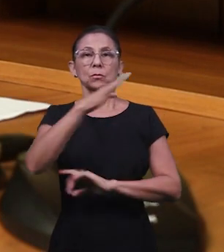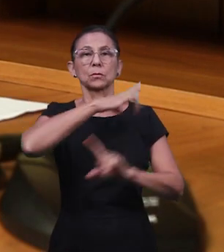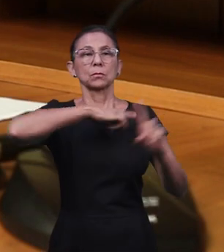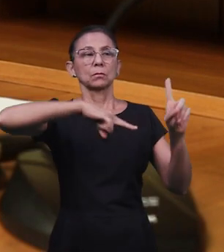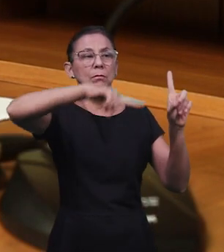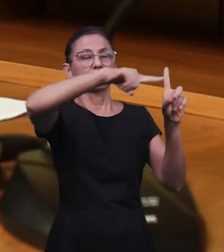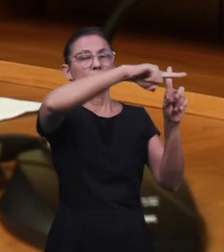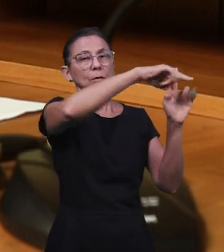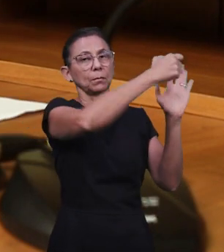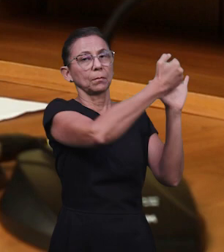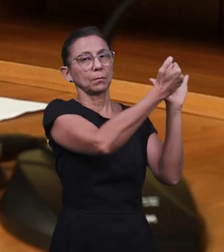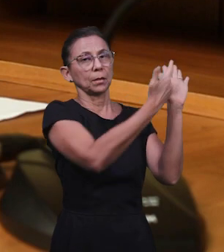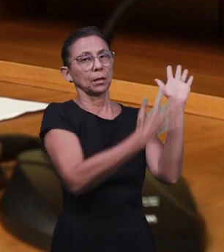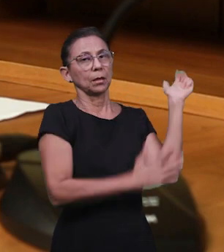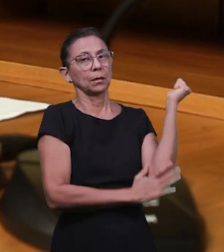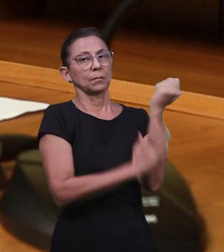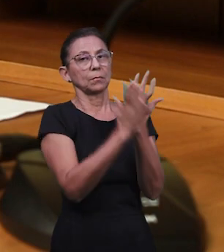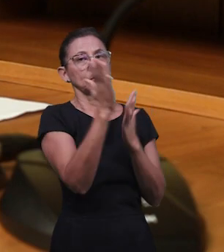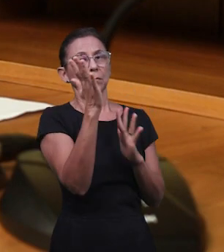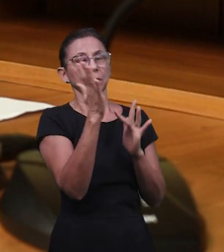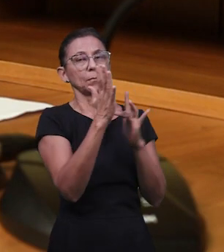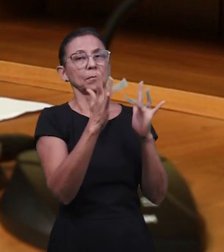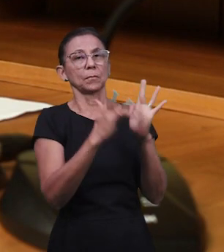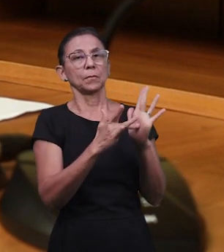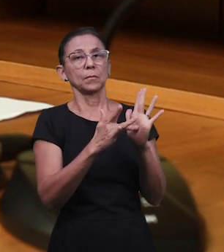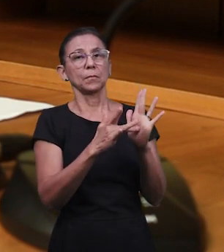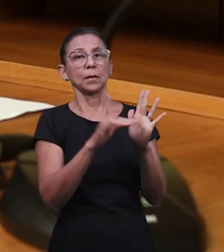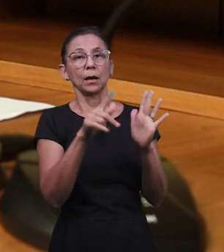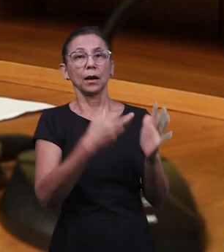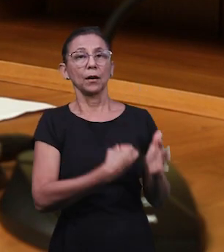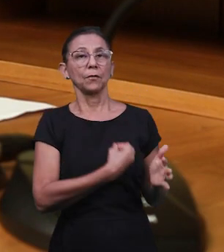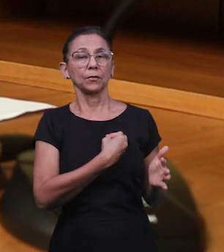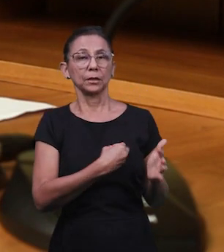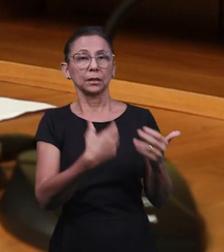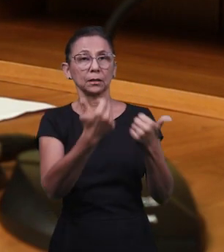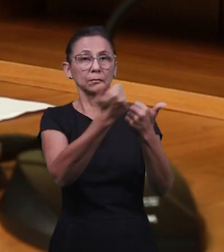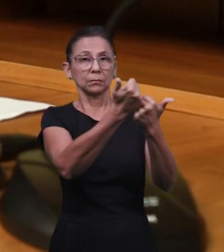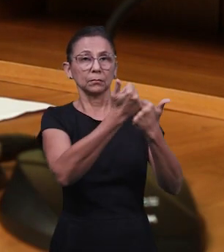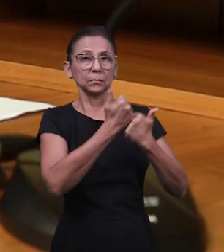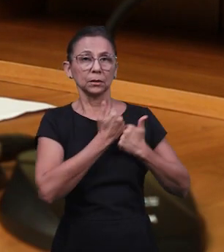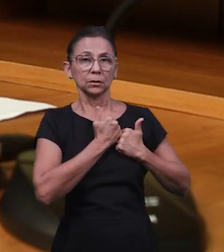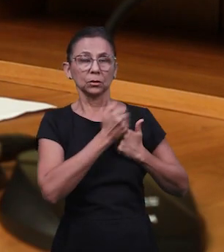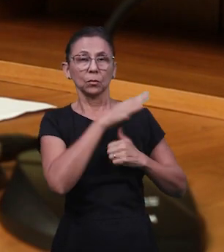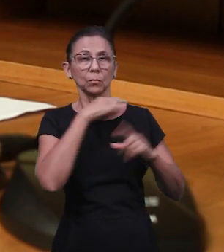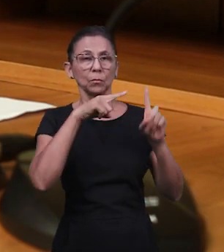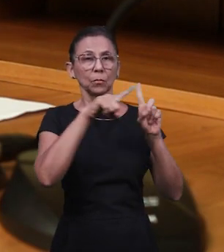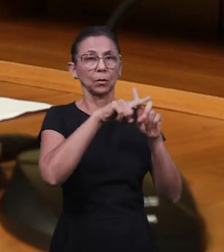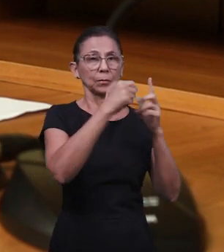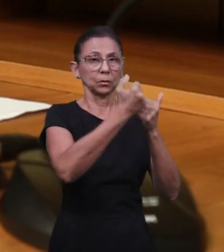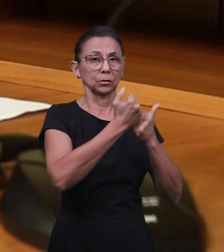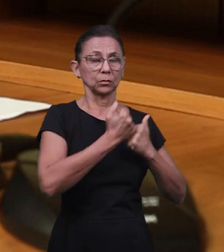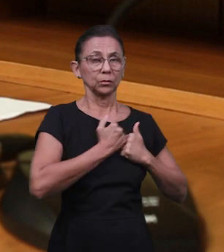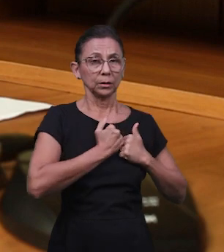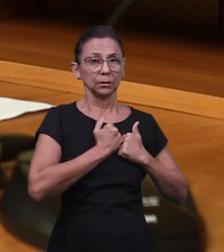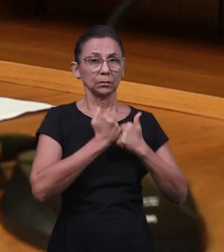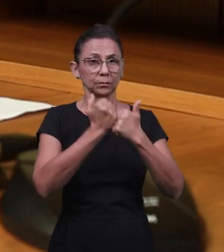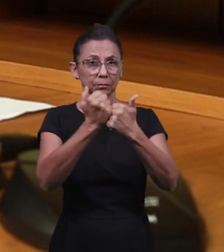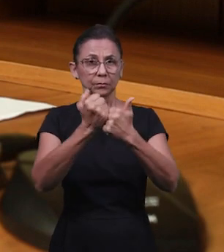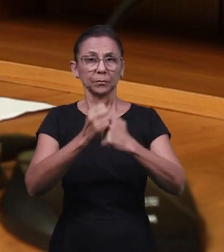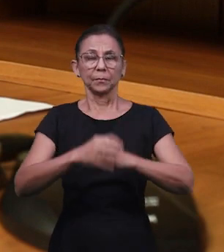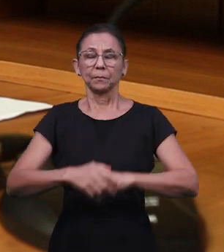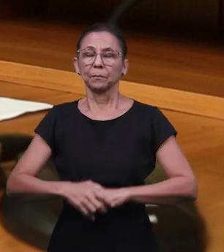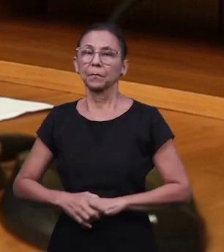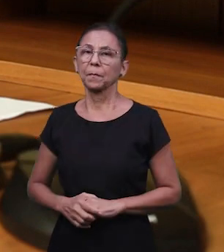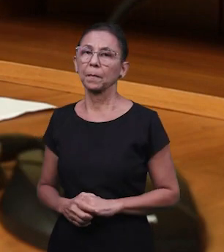tínhamos. Quando ele faz isso, e ele, alguns dias depois, eu costumo usar uma expressão, José, dizendo o